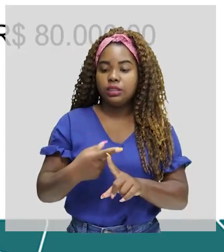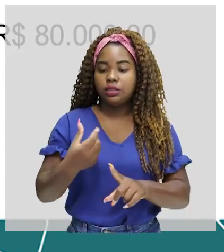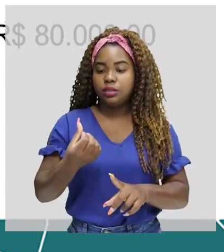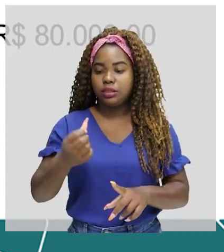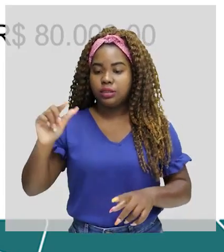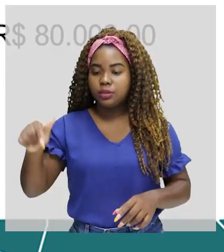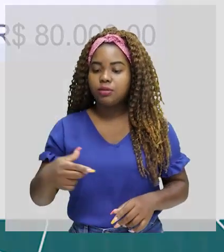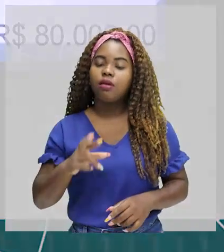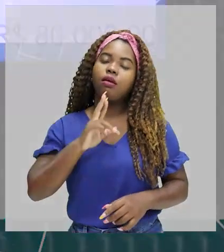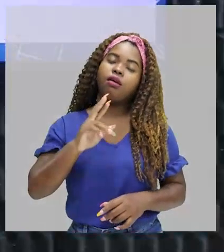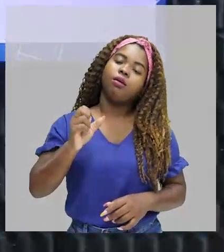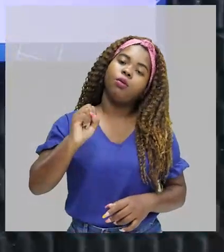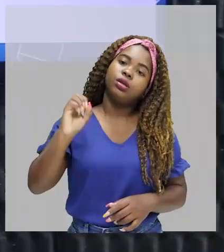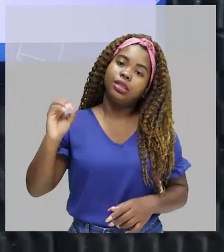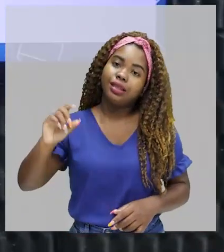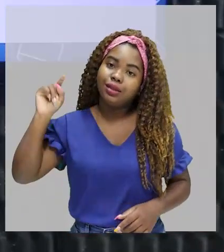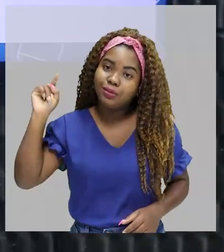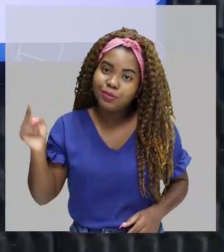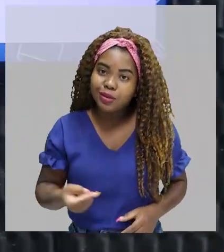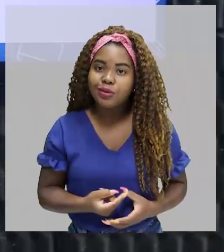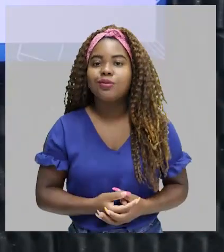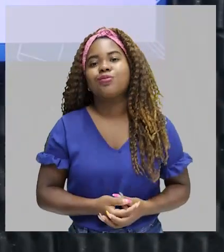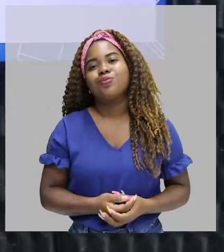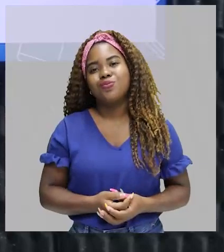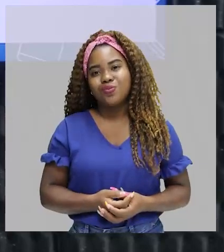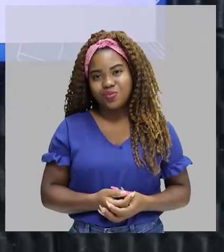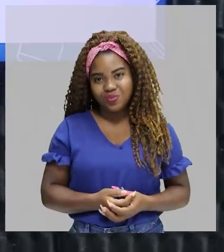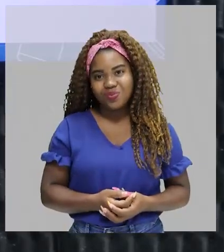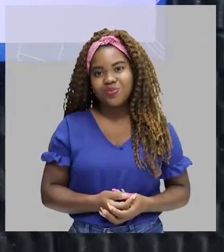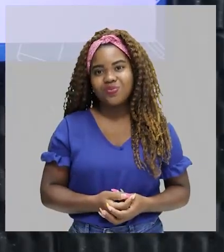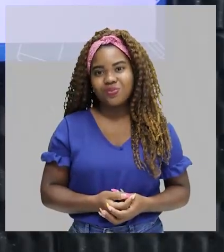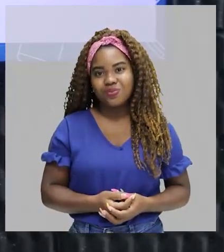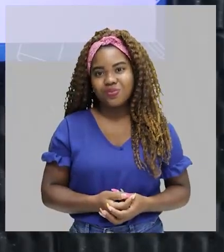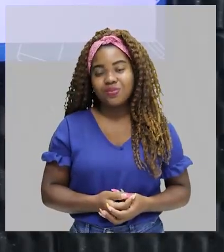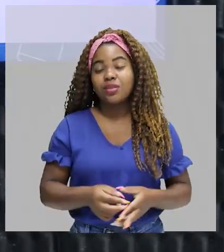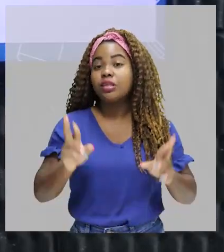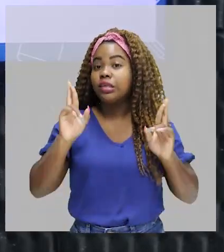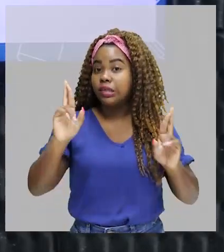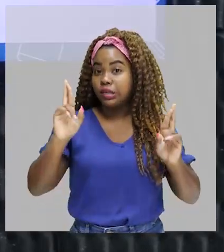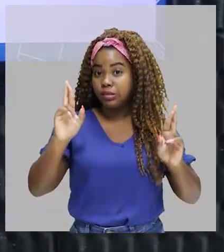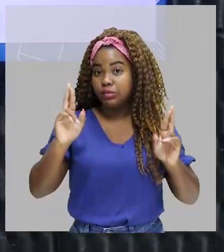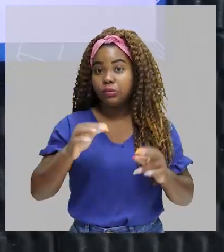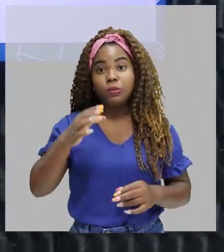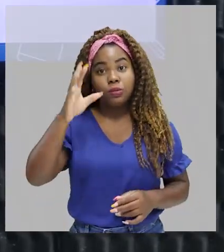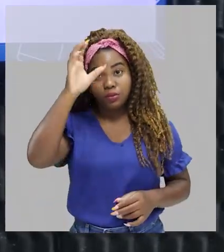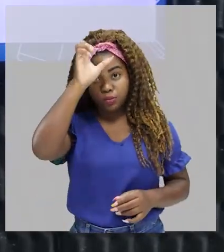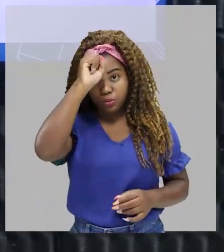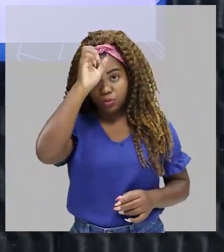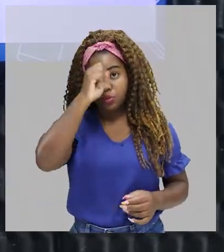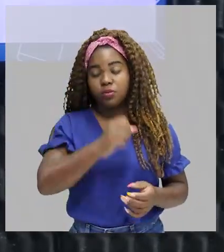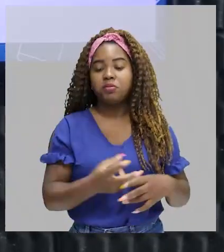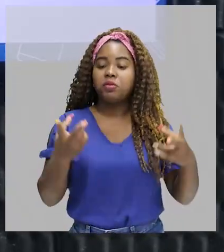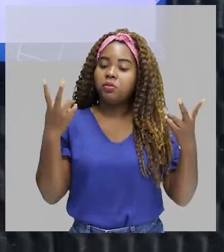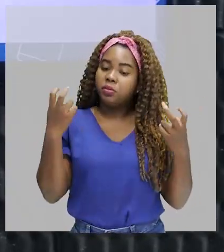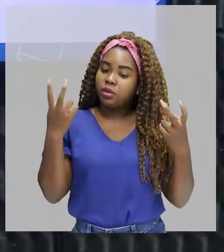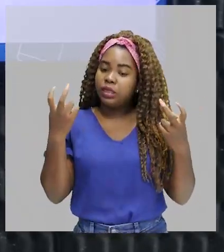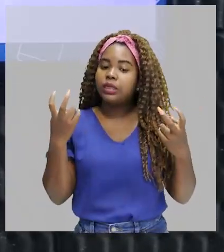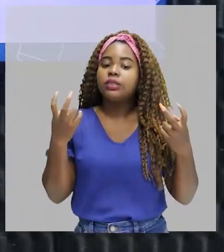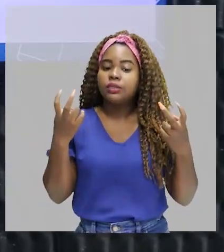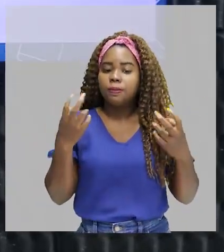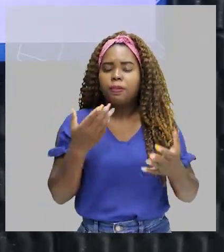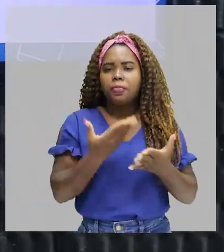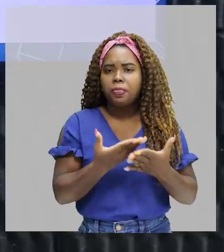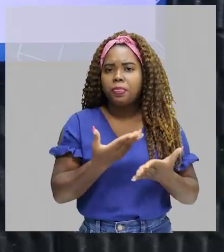6 mil, que corresponde a 80 mil reais. Gente, espero que você tenha compreendido. Deu para perceber que